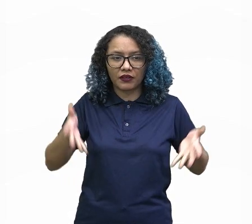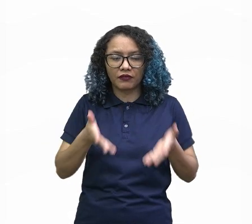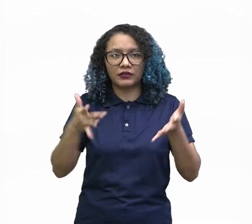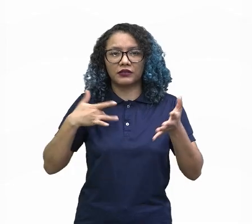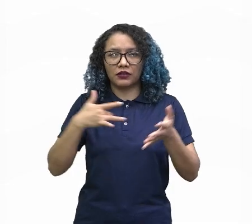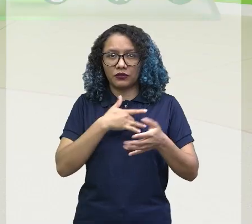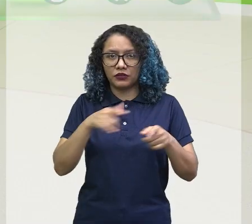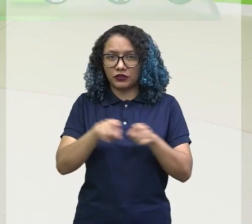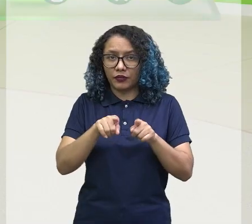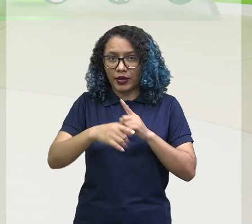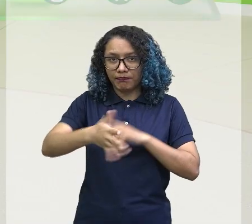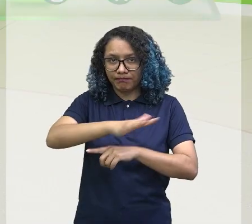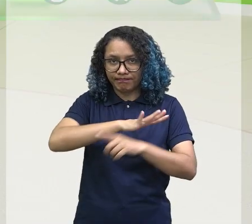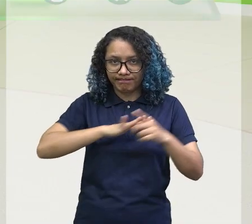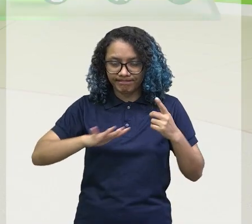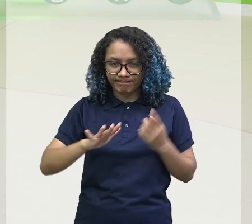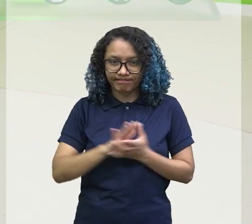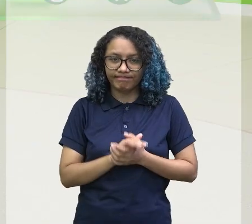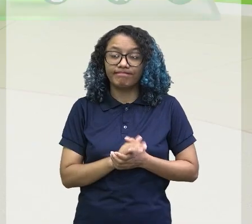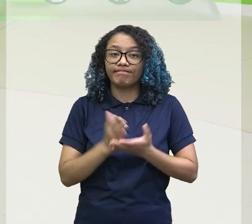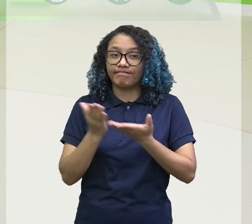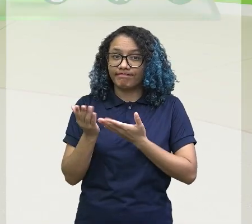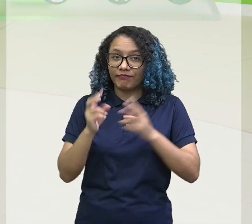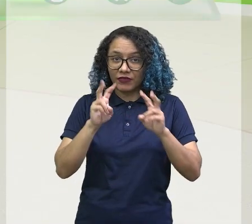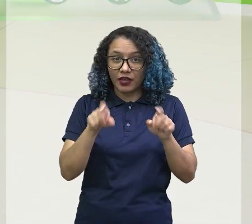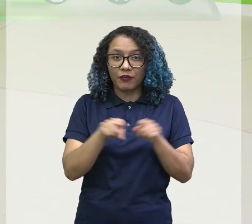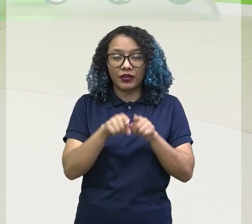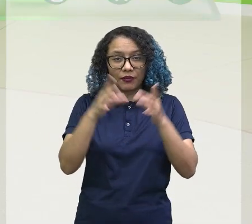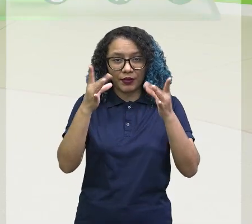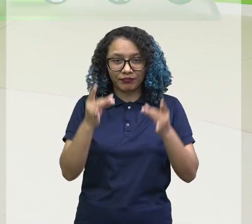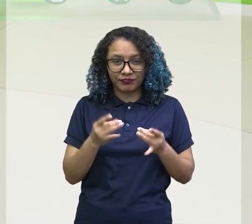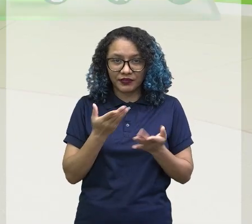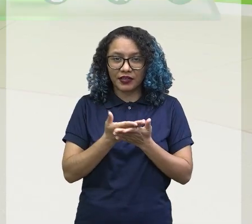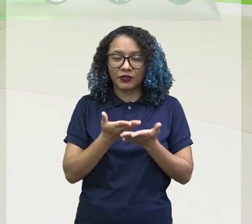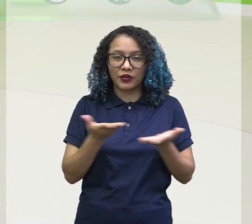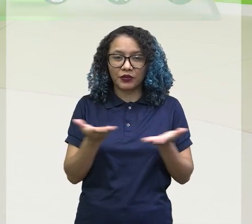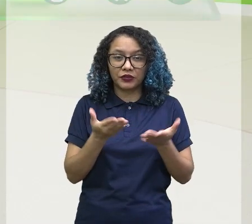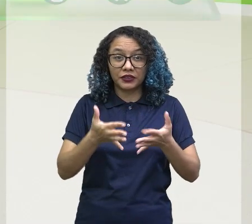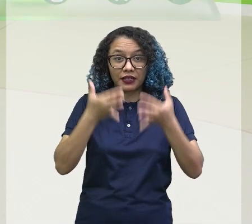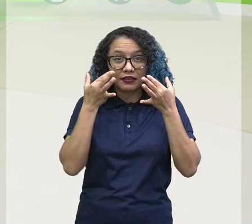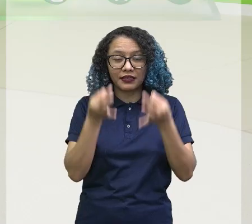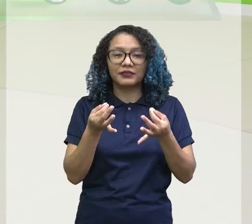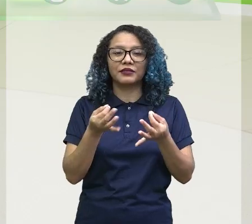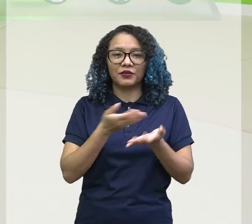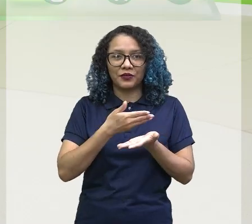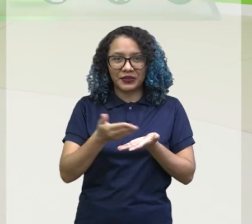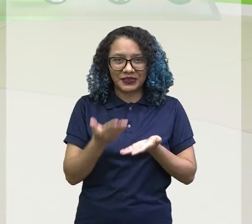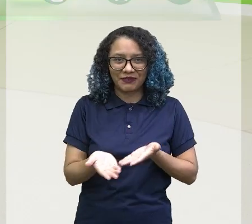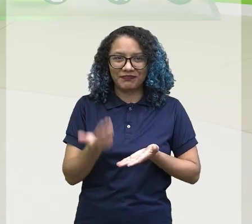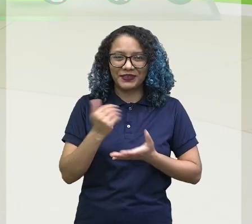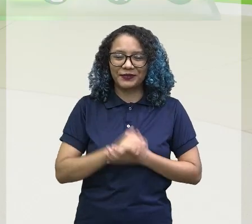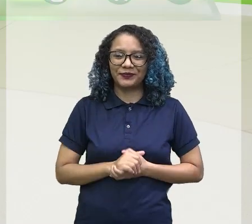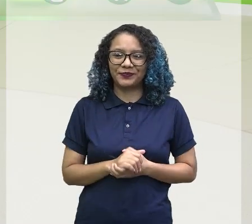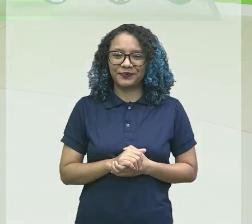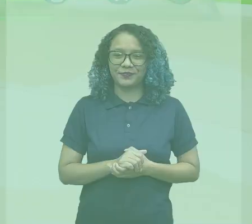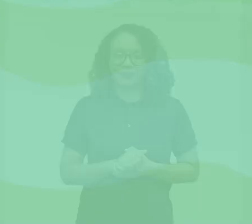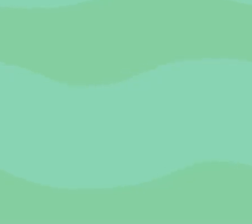e ambiente. Então, esse aí é o conteúdo e o detalhamento da nossa aula de hoje. Fiquem ligados, a nossa aula começa